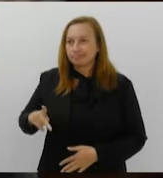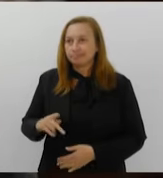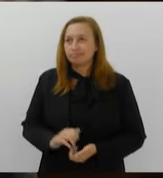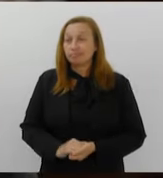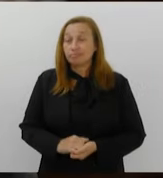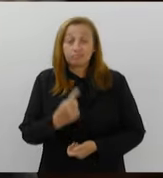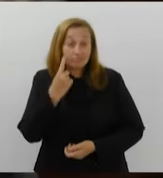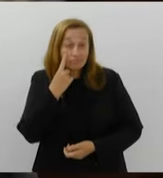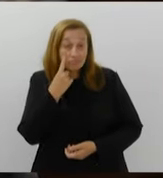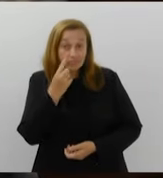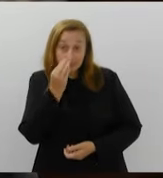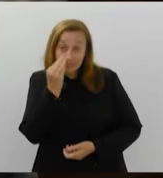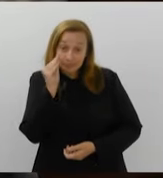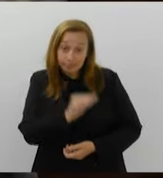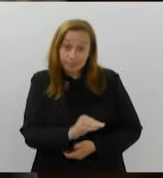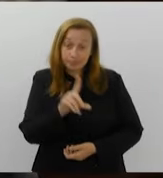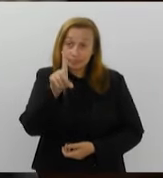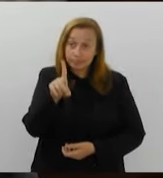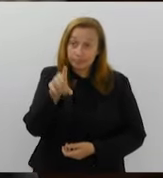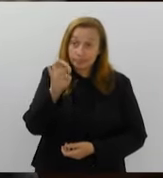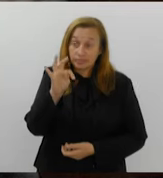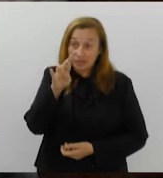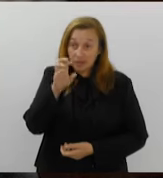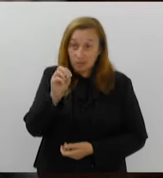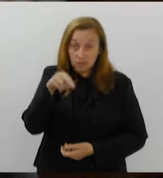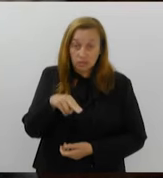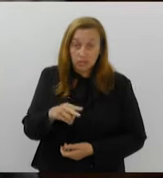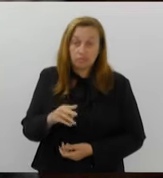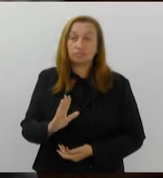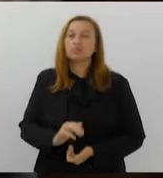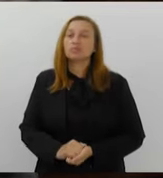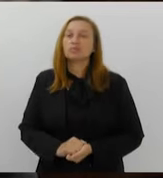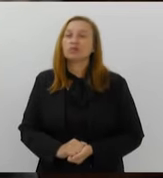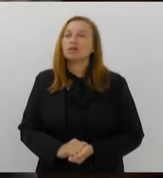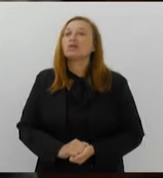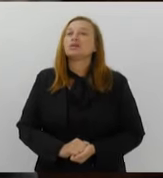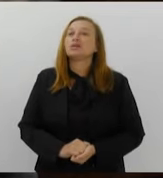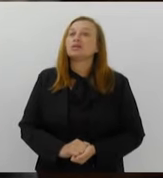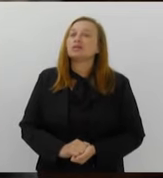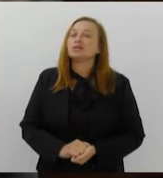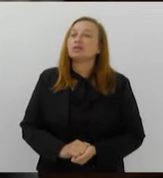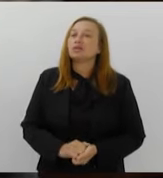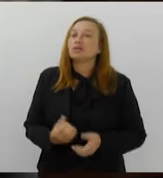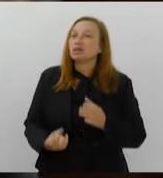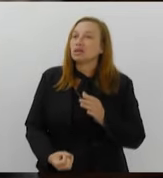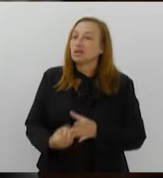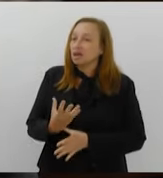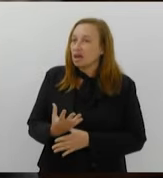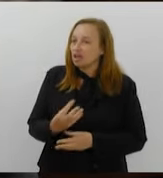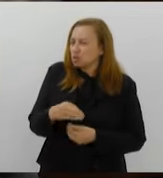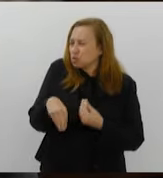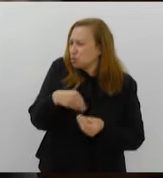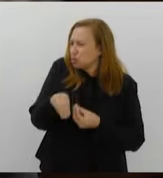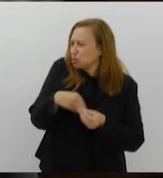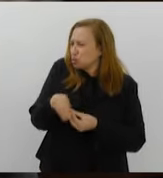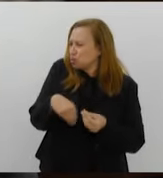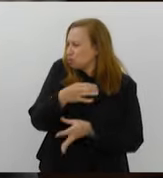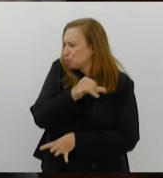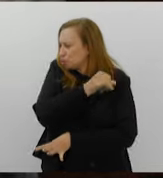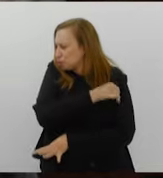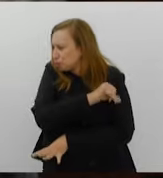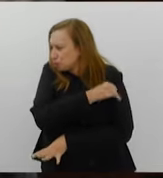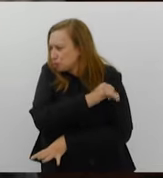você vê que o descaso do Detro já ultrapassou todos os limites. Além de promover o que promove, né, de balbúrdia no Rio de